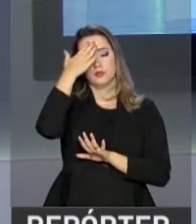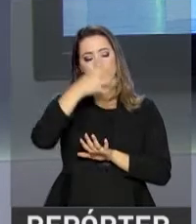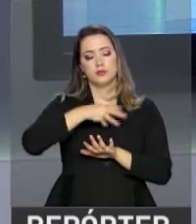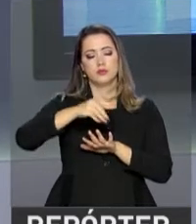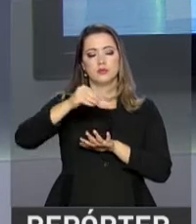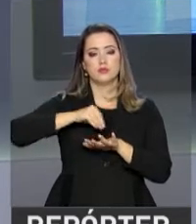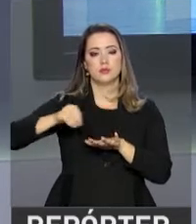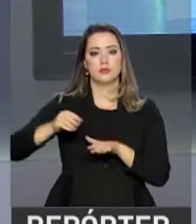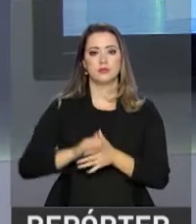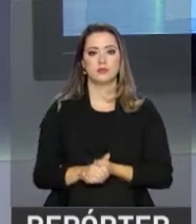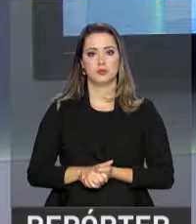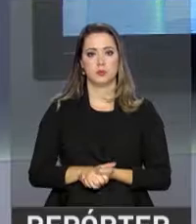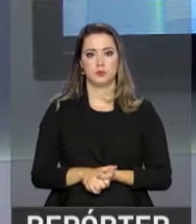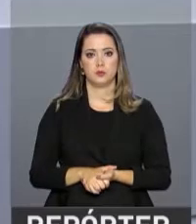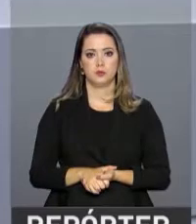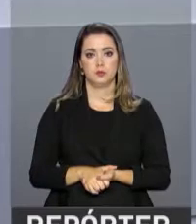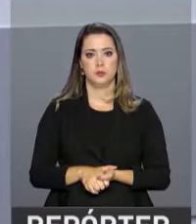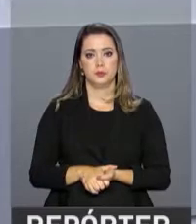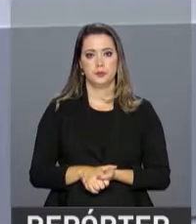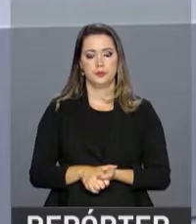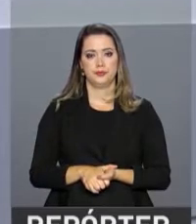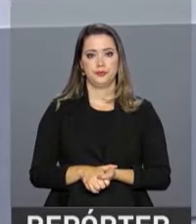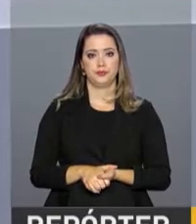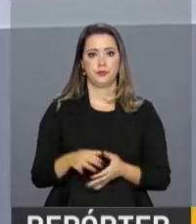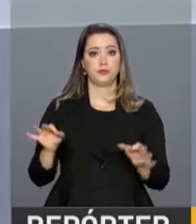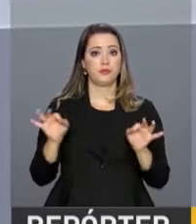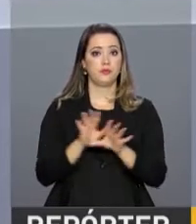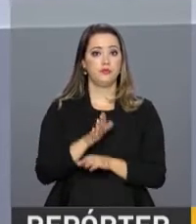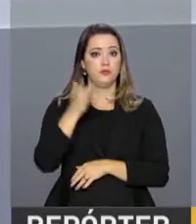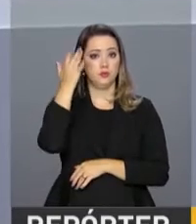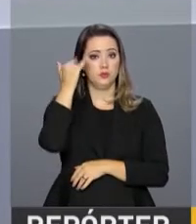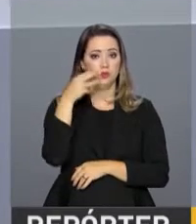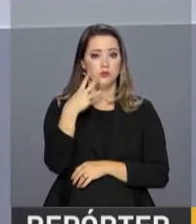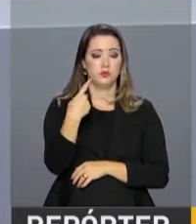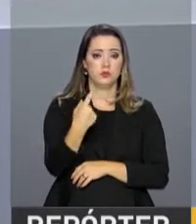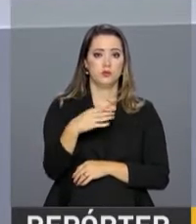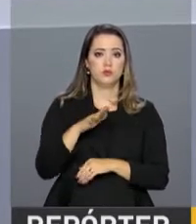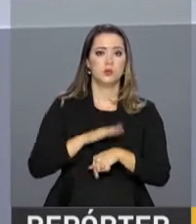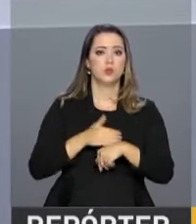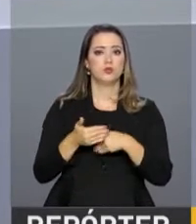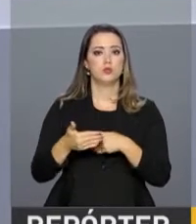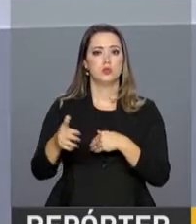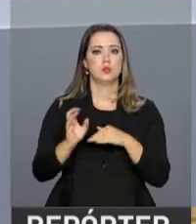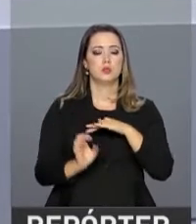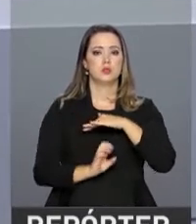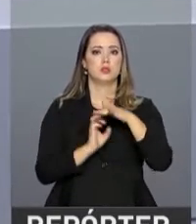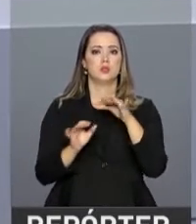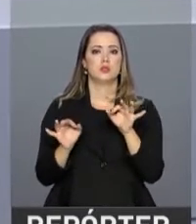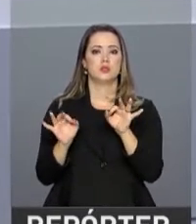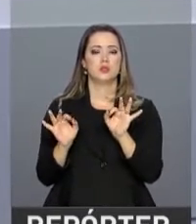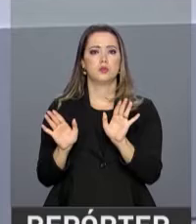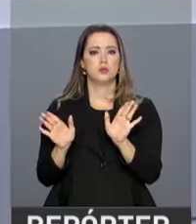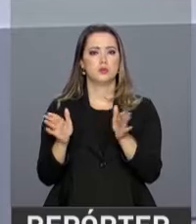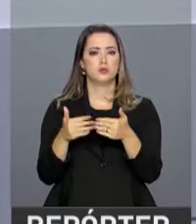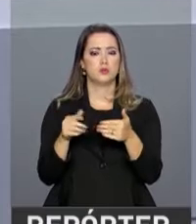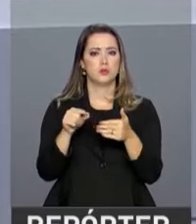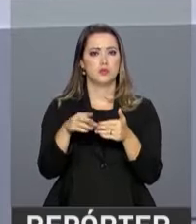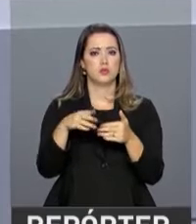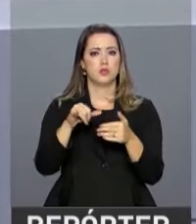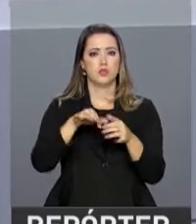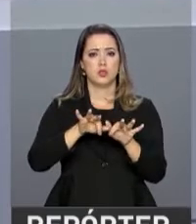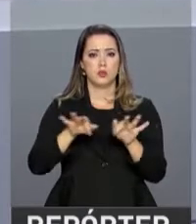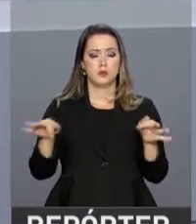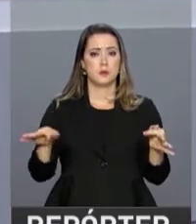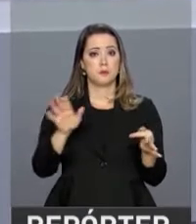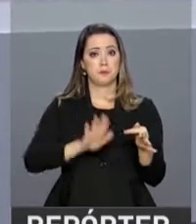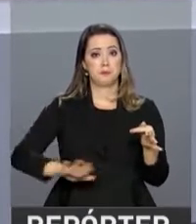Pablo, pelas suas informações. Acaba amanhã, dia 31, o prazo para empresas excluídas do Simples Nacional